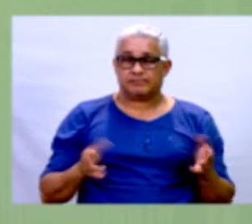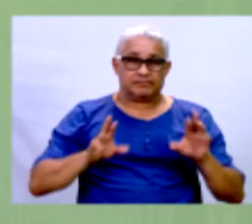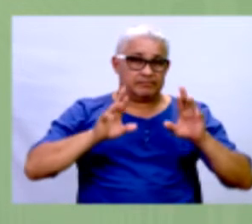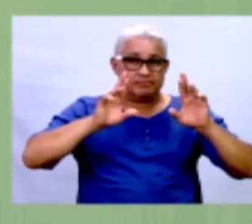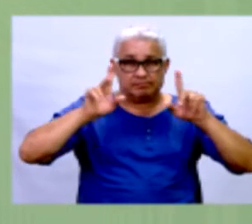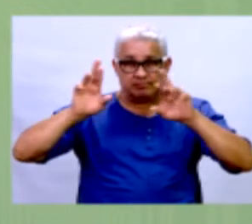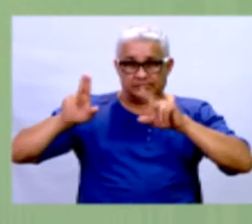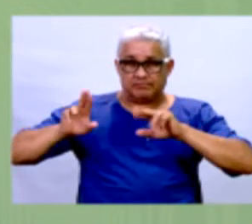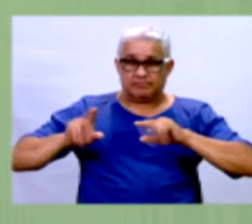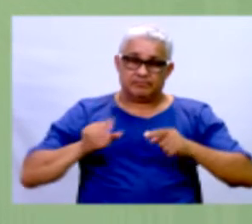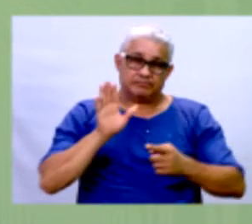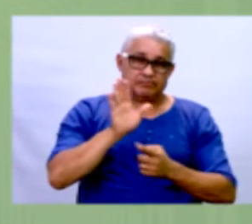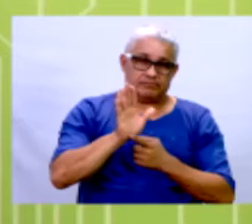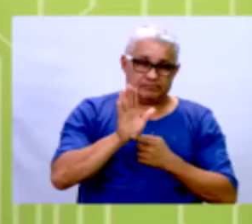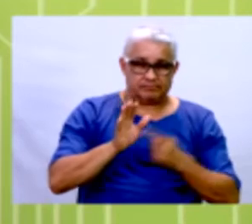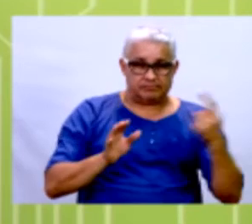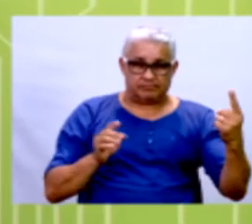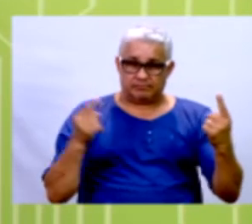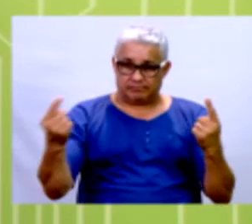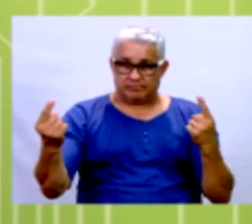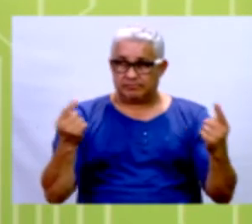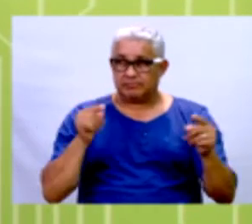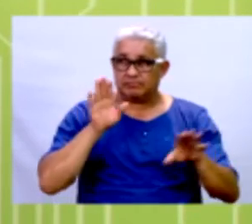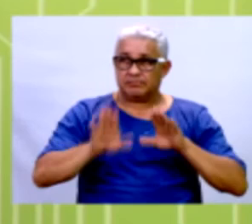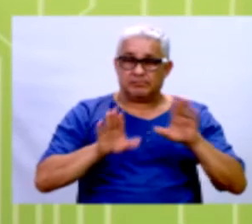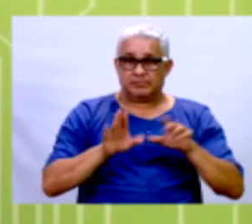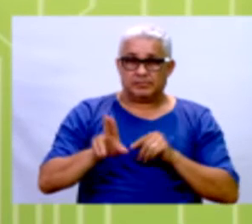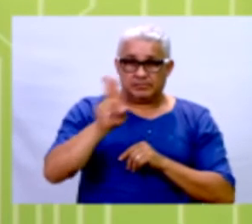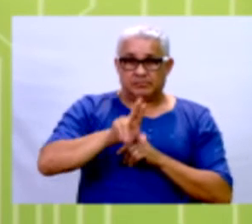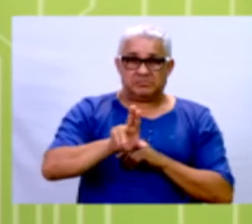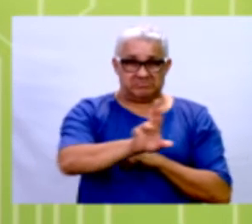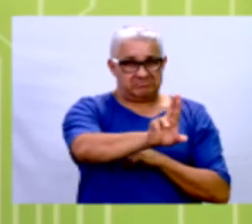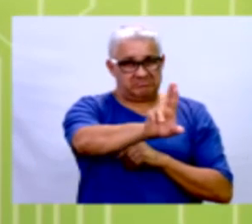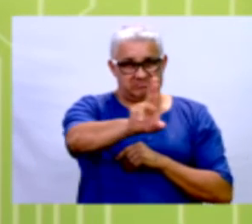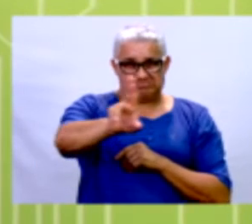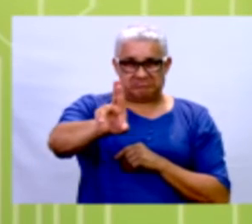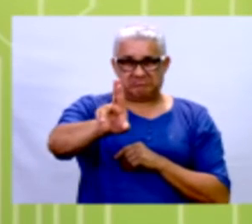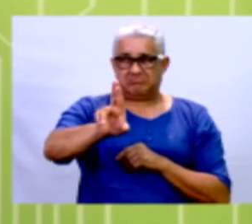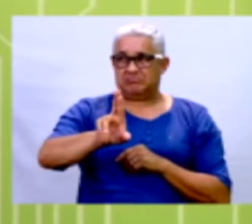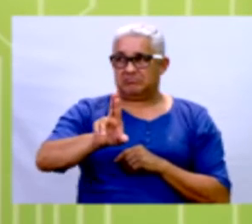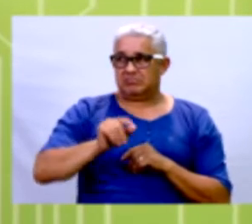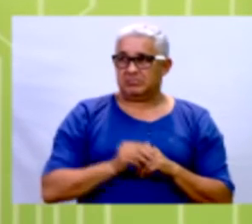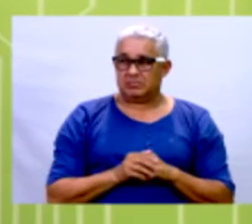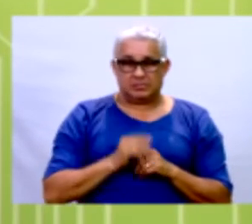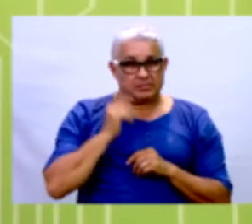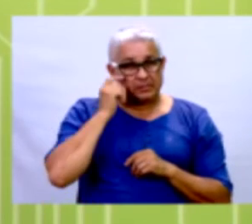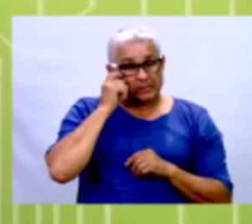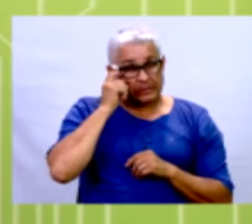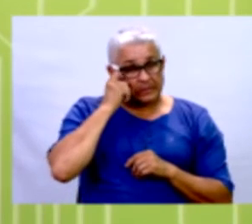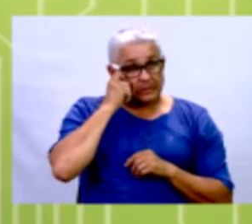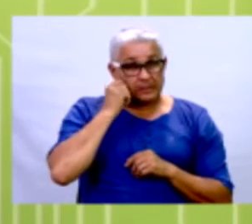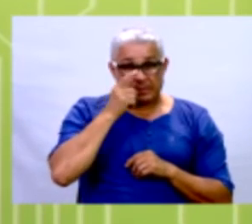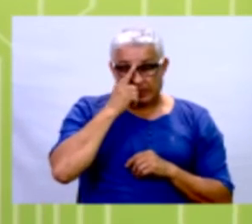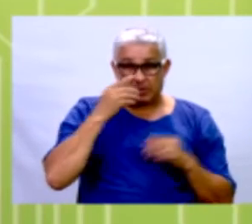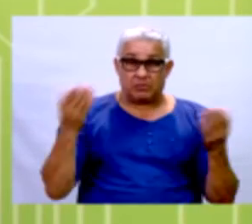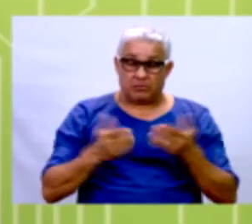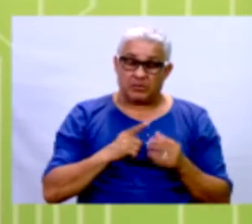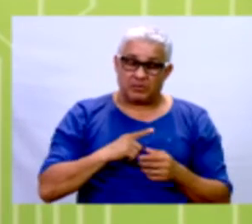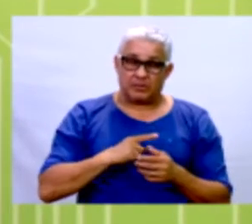diferenças apresentadas entre um formato e outro, isso depende do seu uso, né? E atualmente, né,